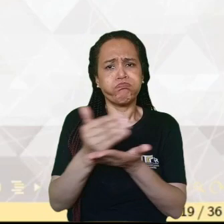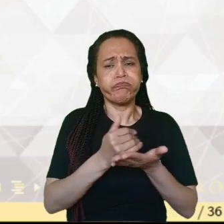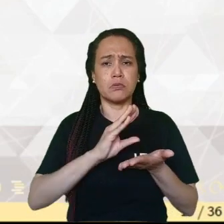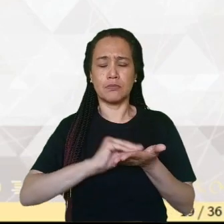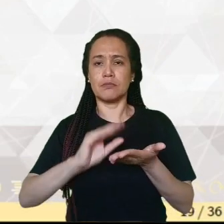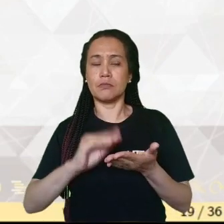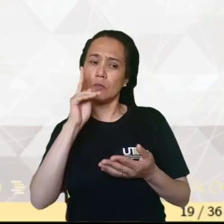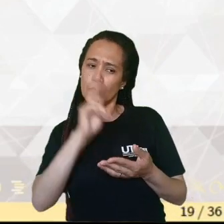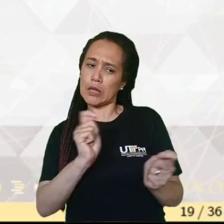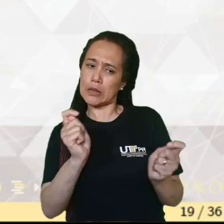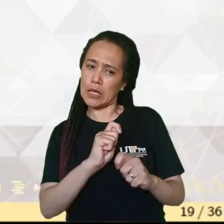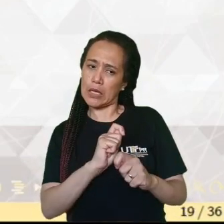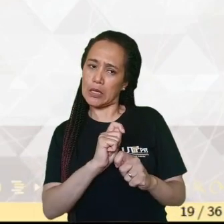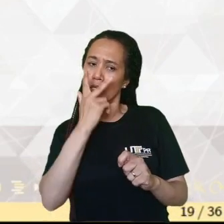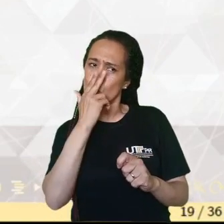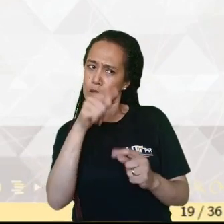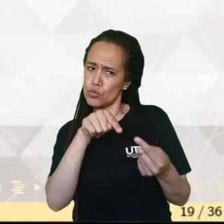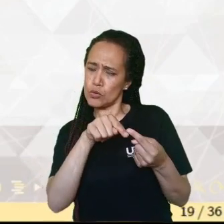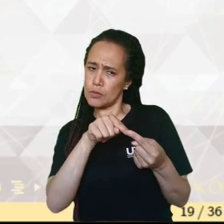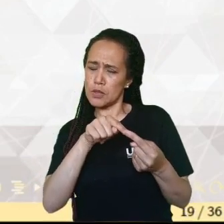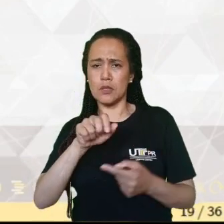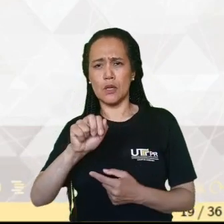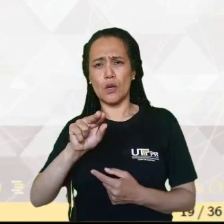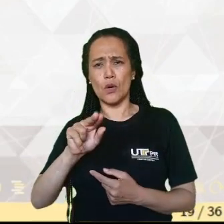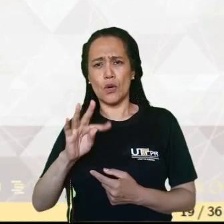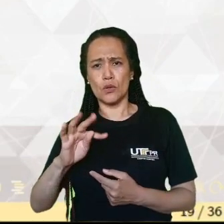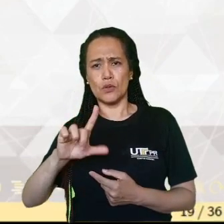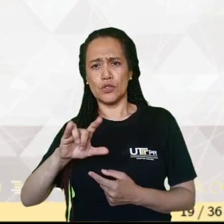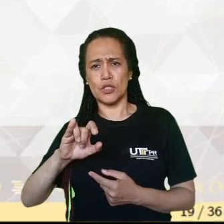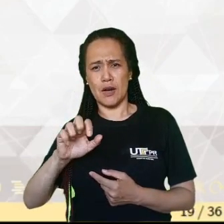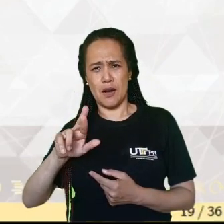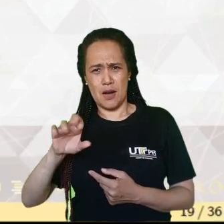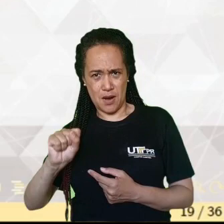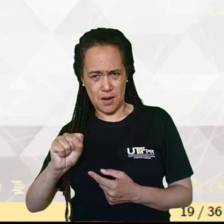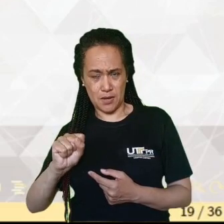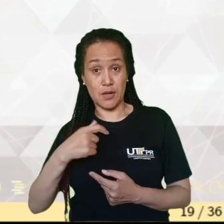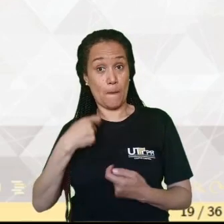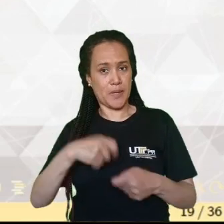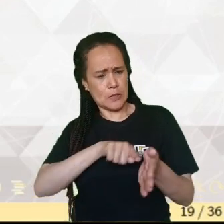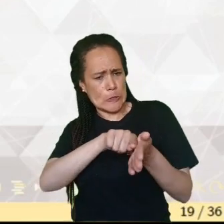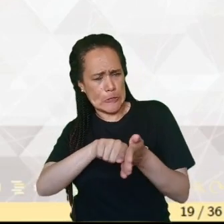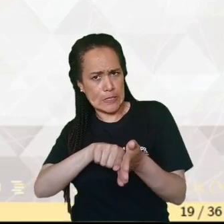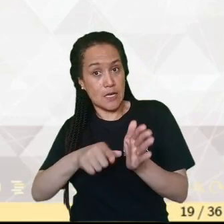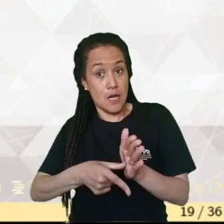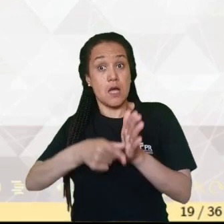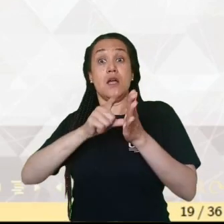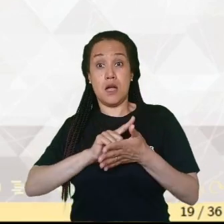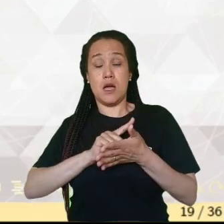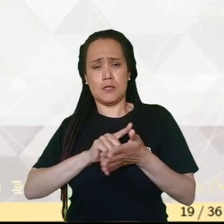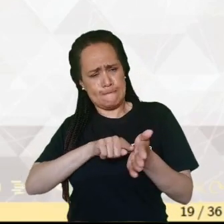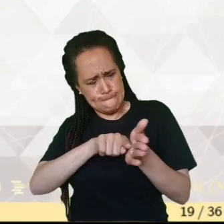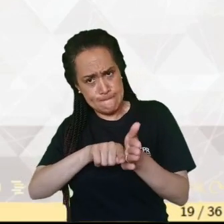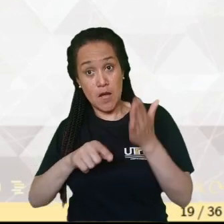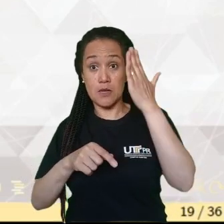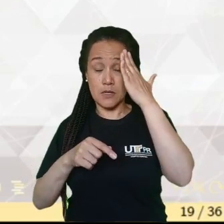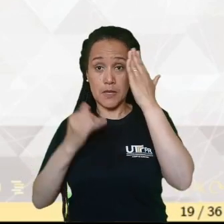dados, você verifica, olha, eu acredito que isso daqui seja um outlier, né? Então eu tenho que fazer uma verificação melhor